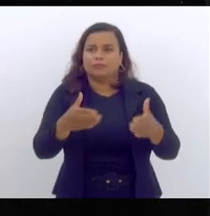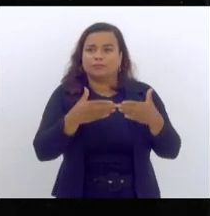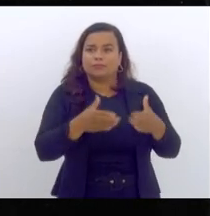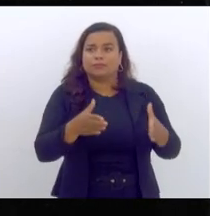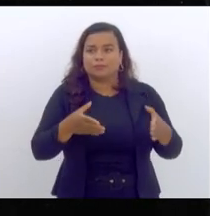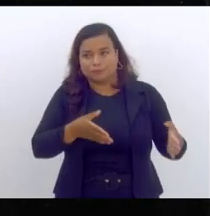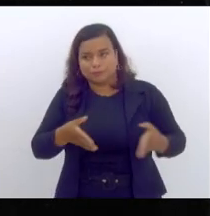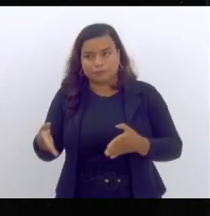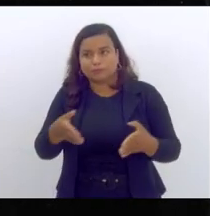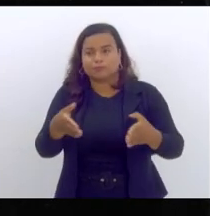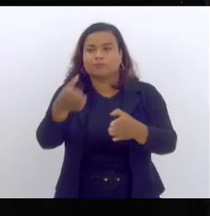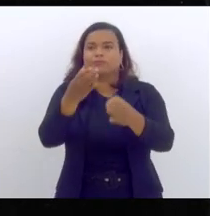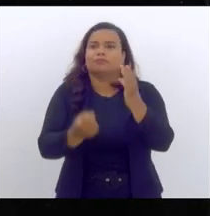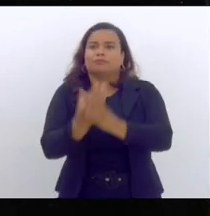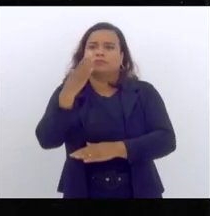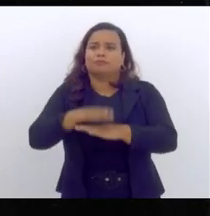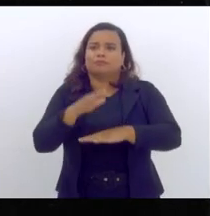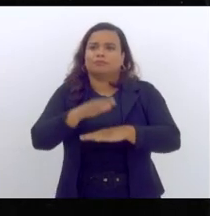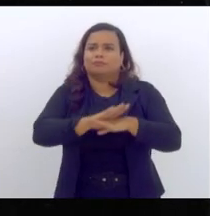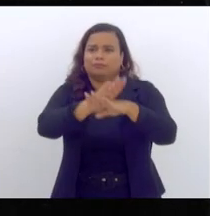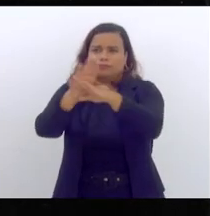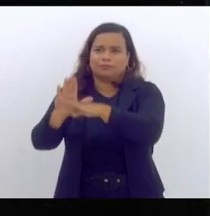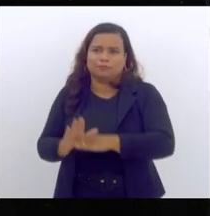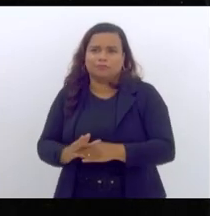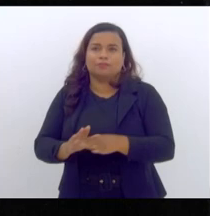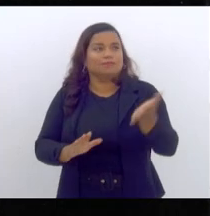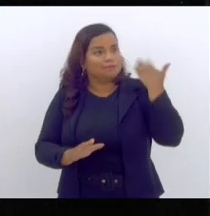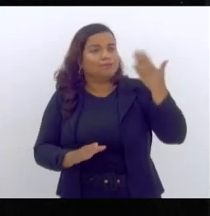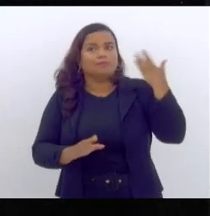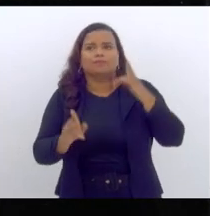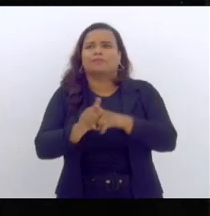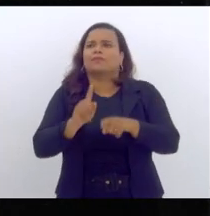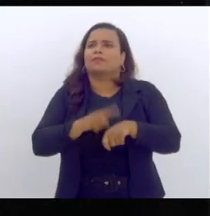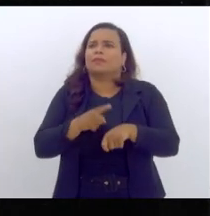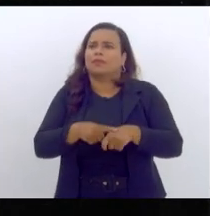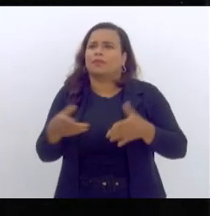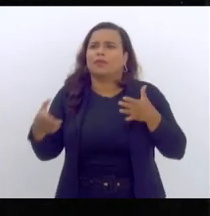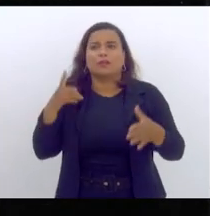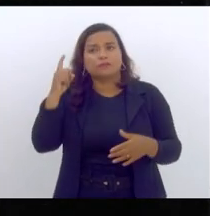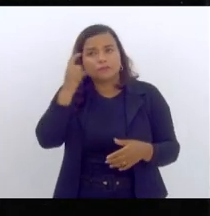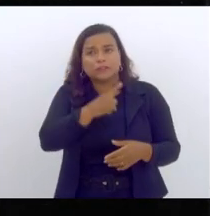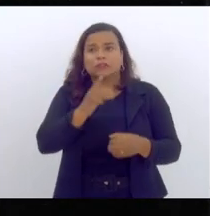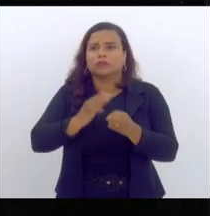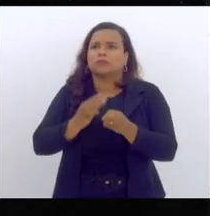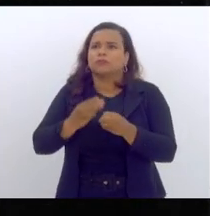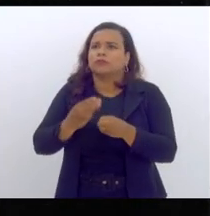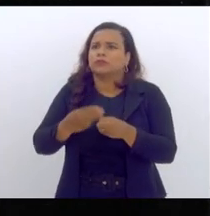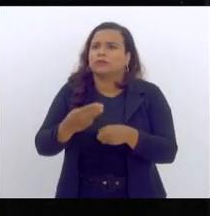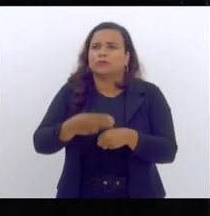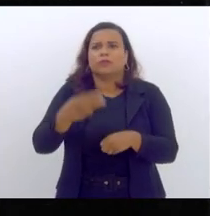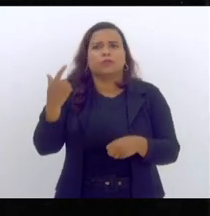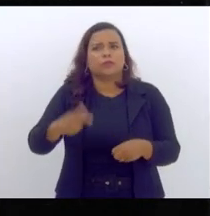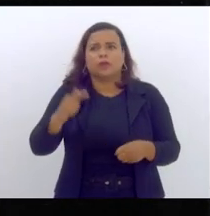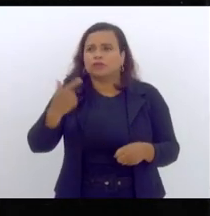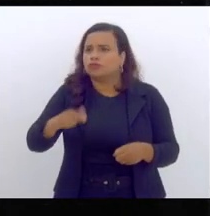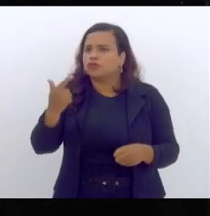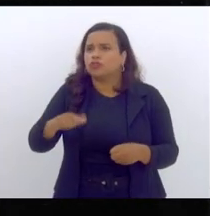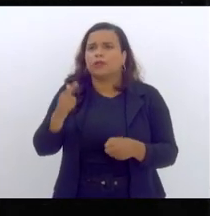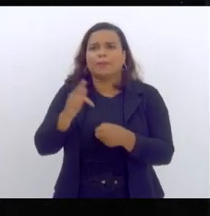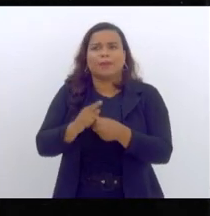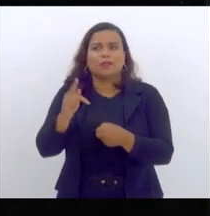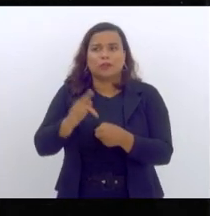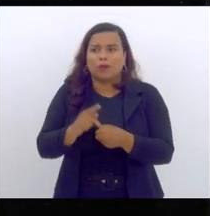o caminho para todos Além disso naquele tempo difícil o município não era detentor de petróleo